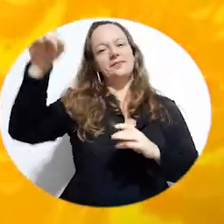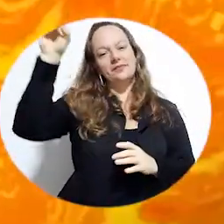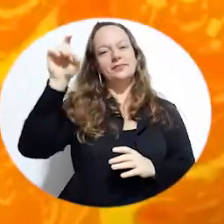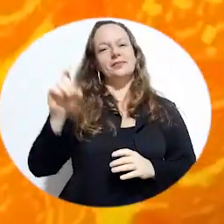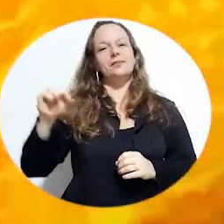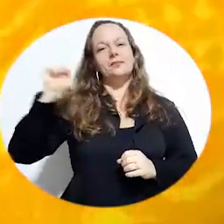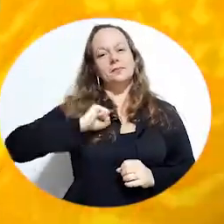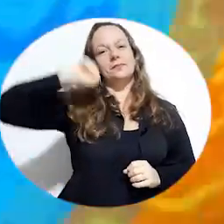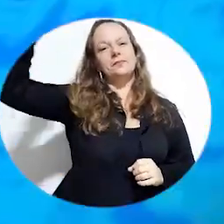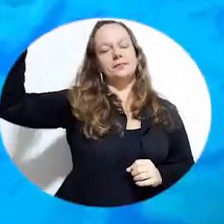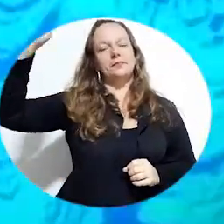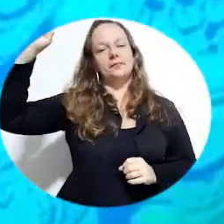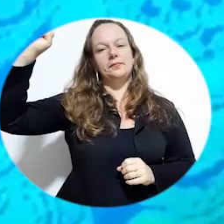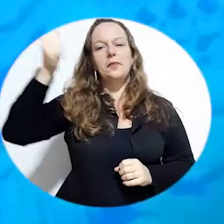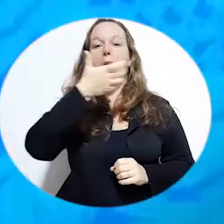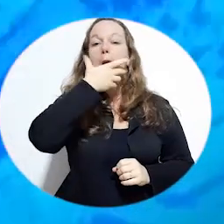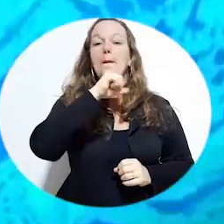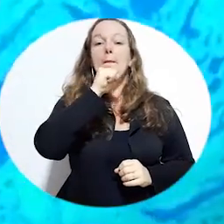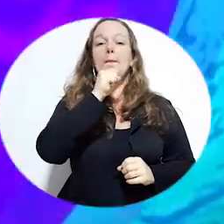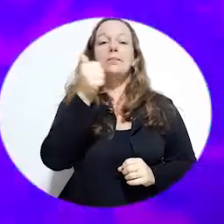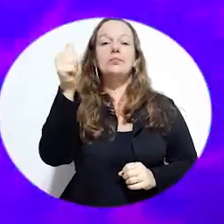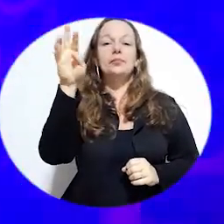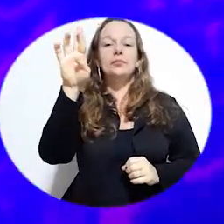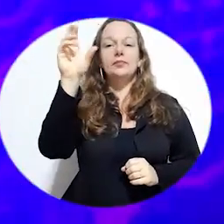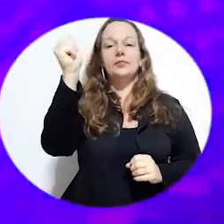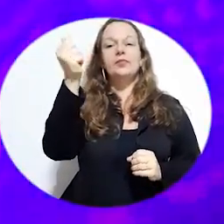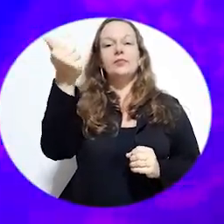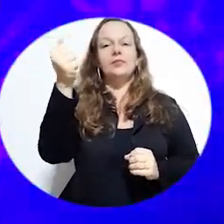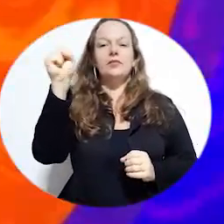Louvemos ao Senhor. Braço direito, Pai Abraão tem